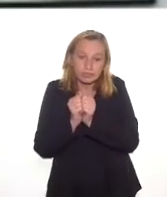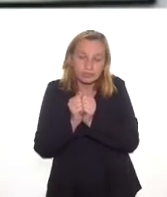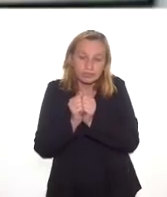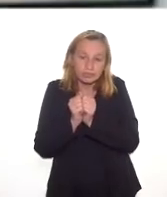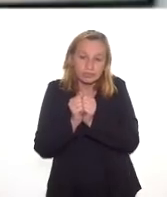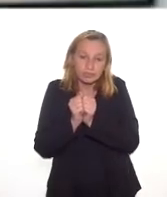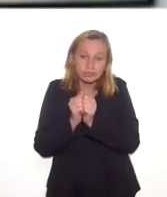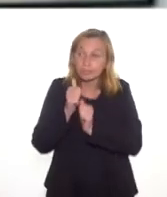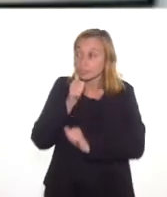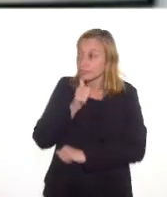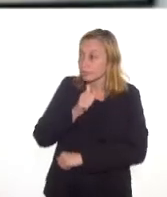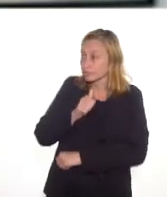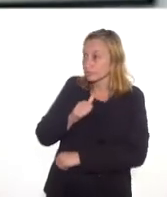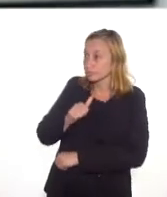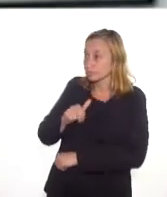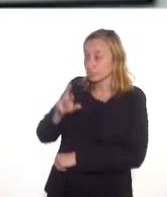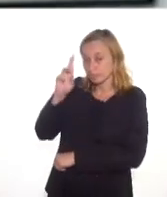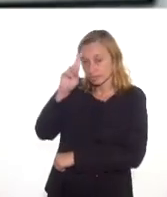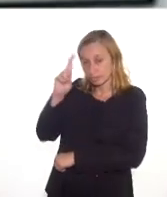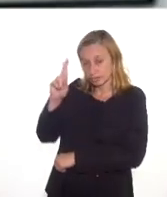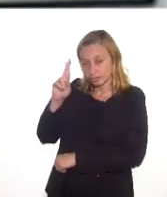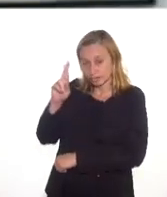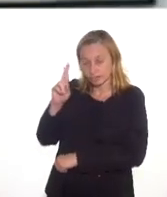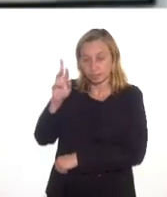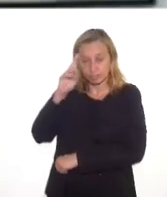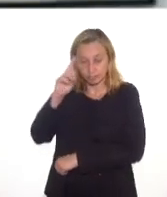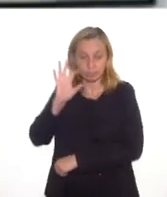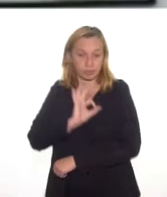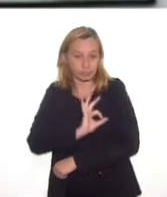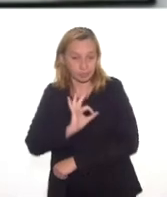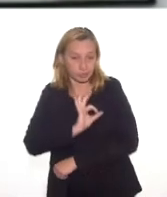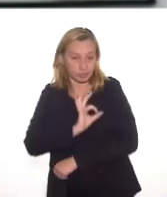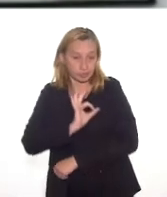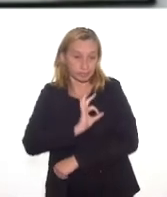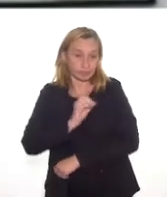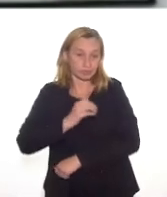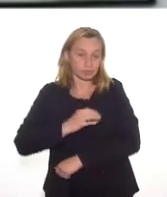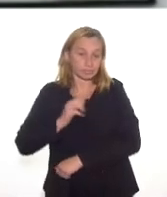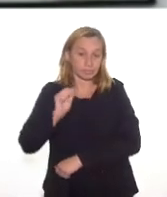da senhora, então chefe da Polícia Civil do Estado do Rio de Janeiro,